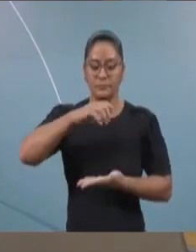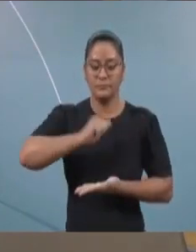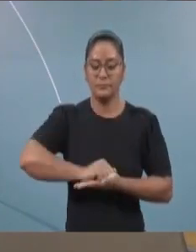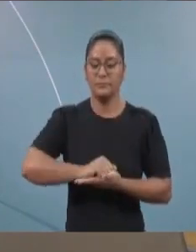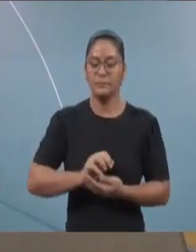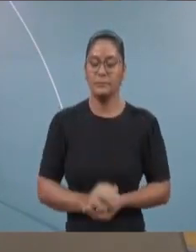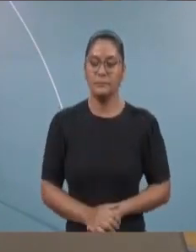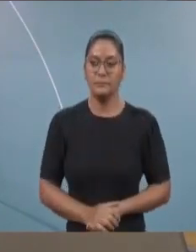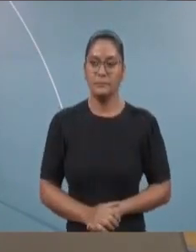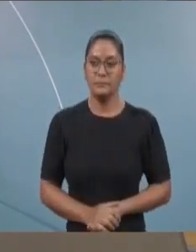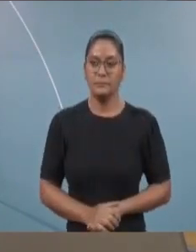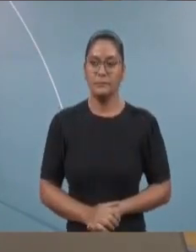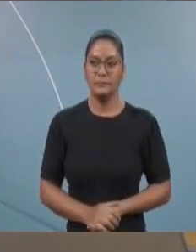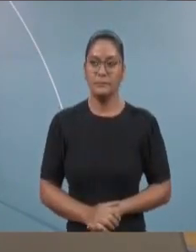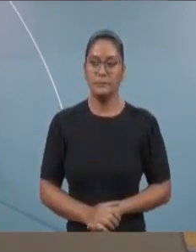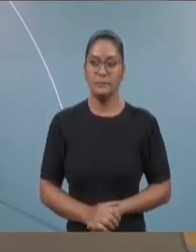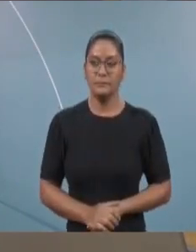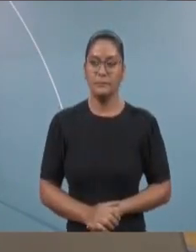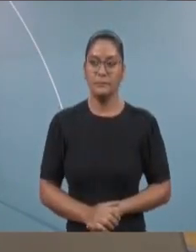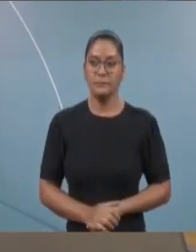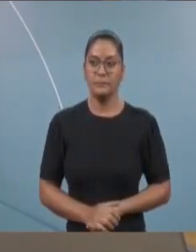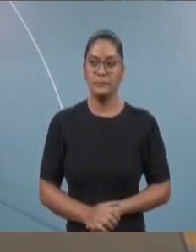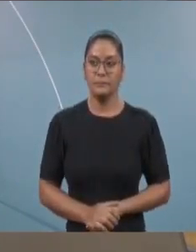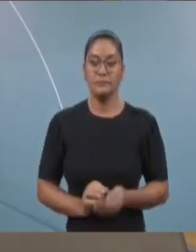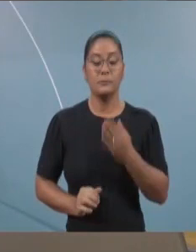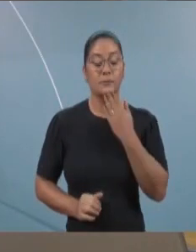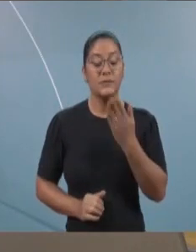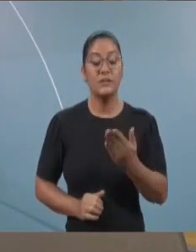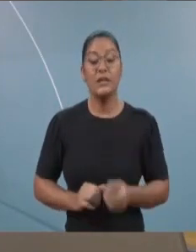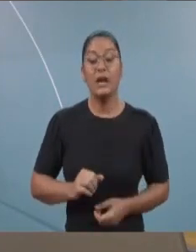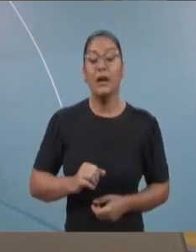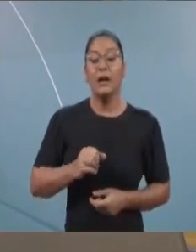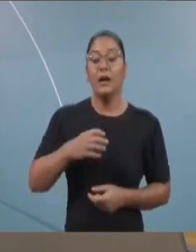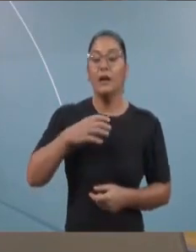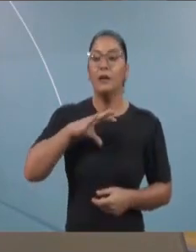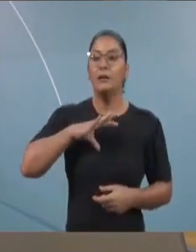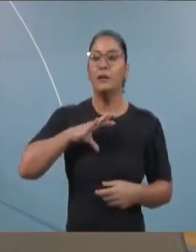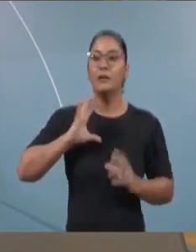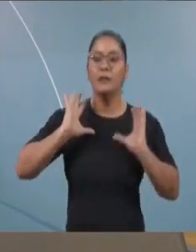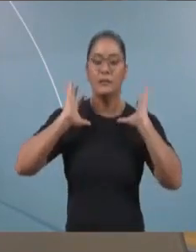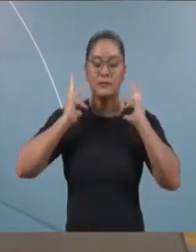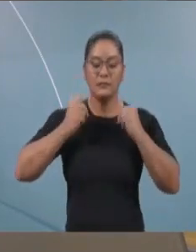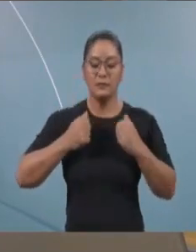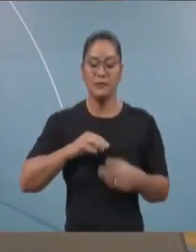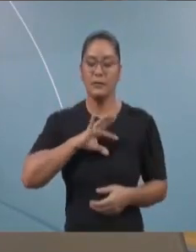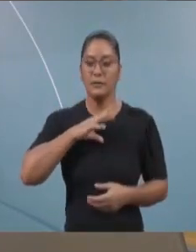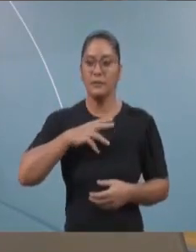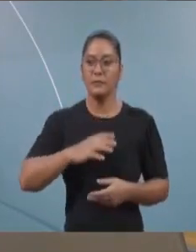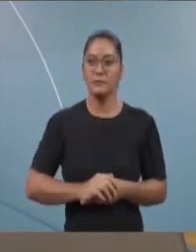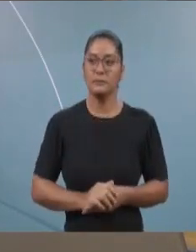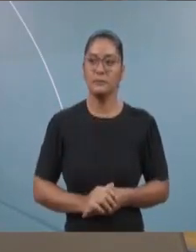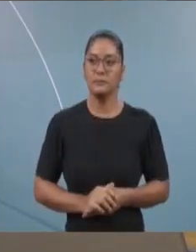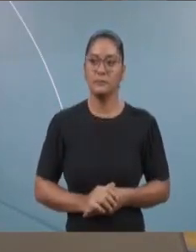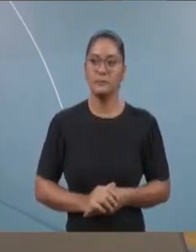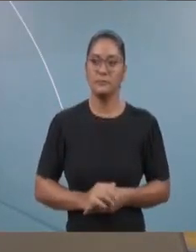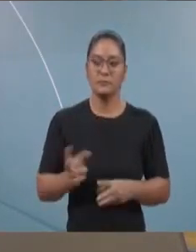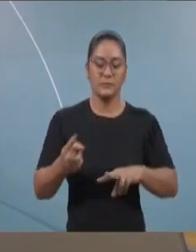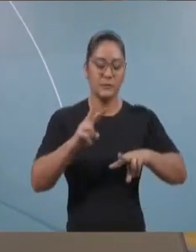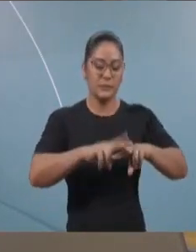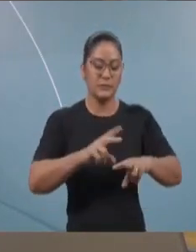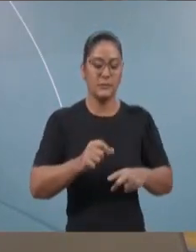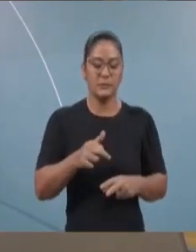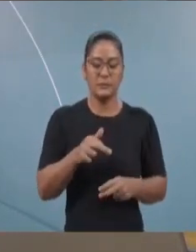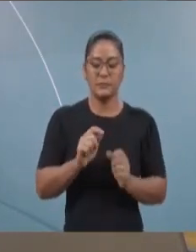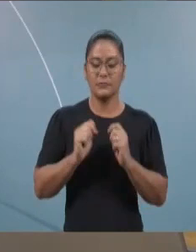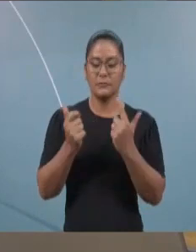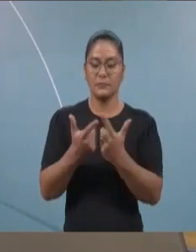dessa casa solicitação à Receita Federal para doação de celulares apreendidos pelo órgão da Assembleia legis a Assembleia Legislativa do